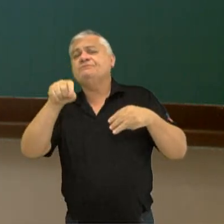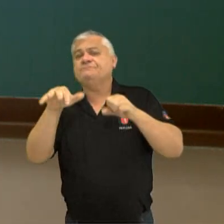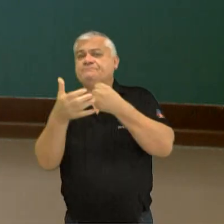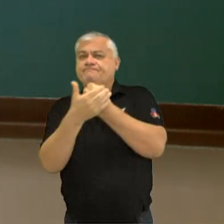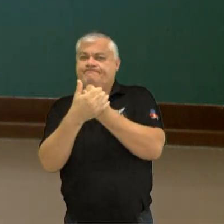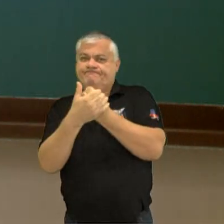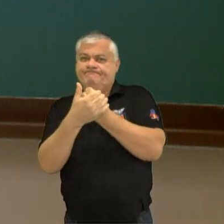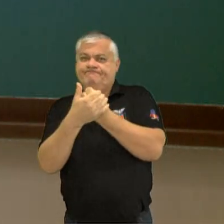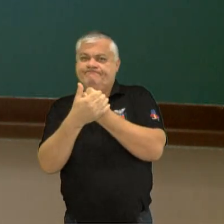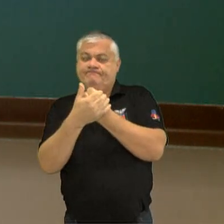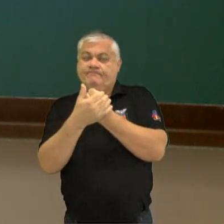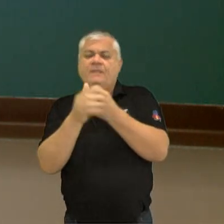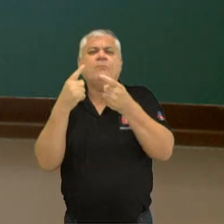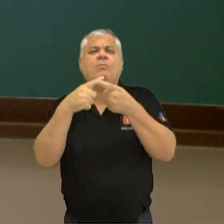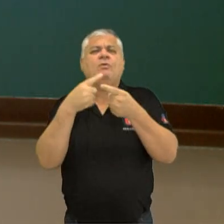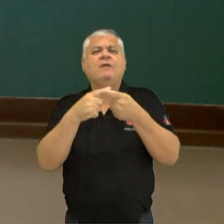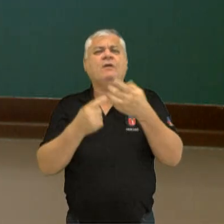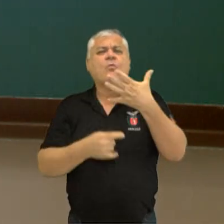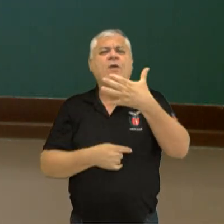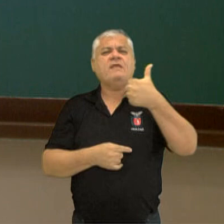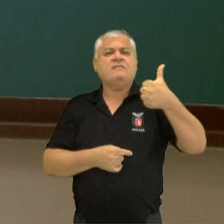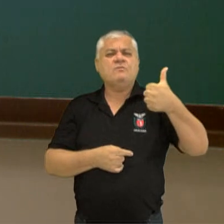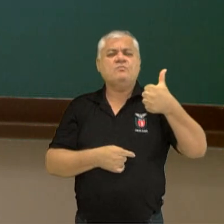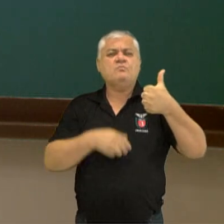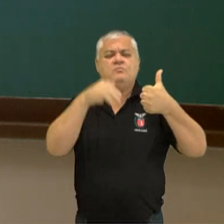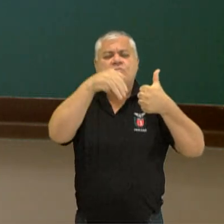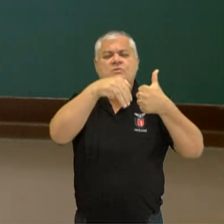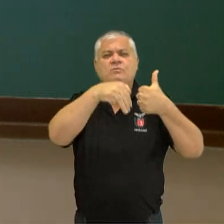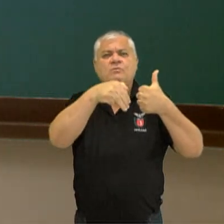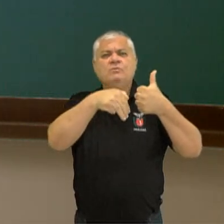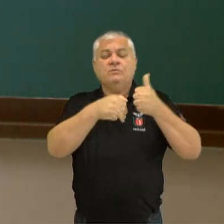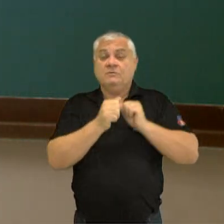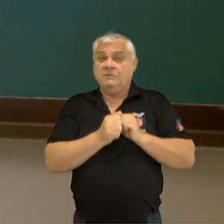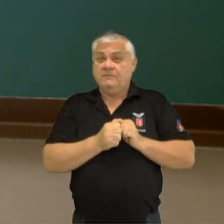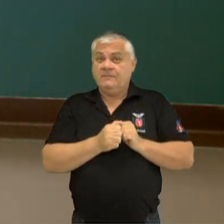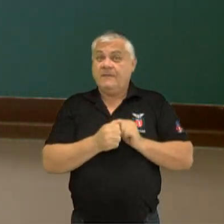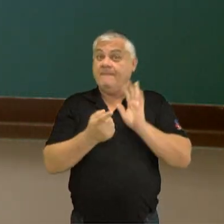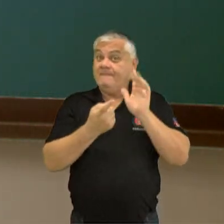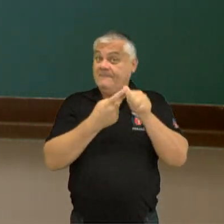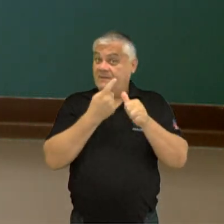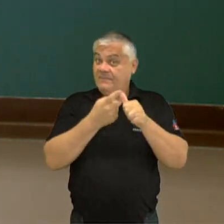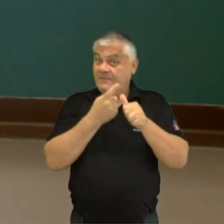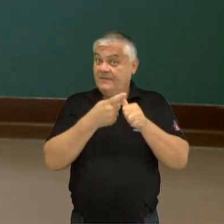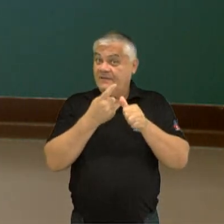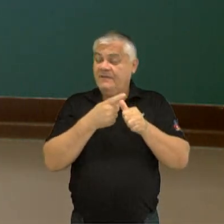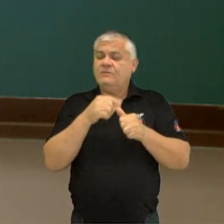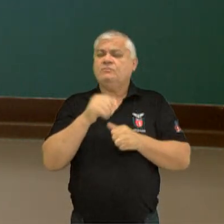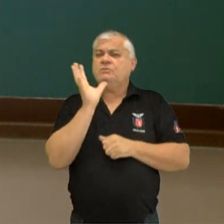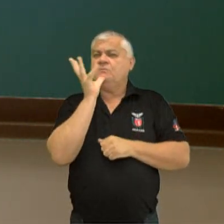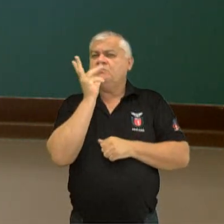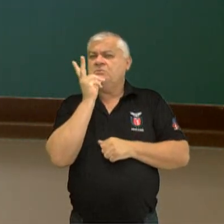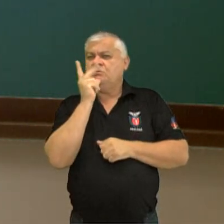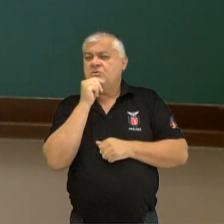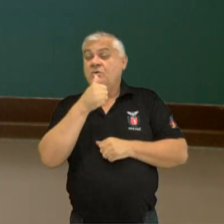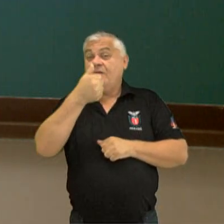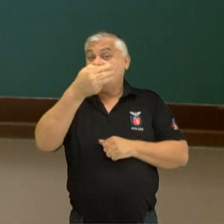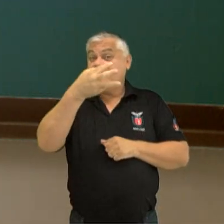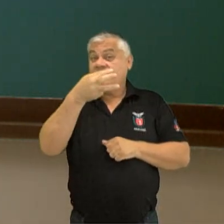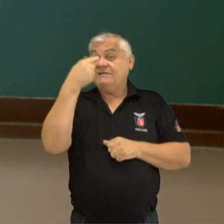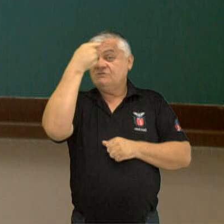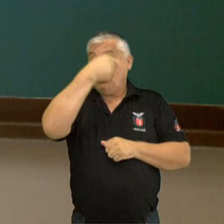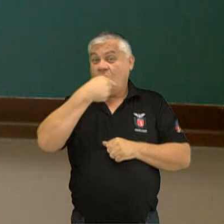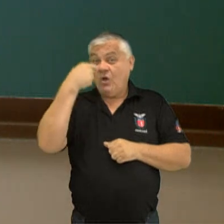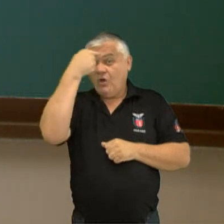eu quero saber quanto é 41 minutos? Porque na primeira medição, que foi a que eu li para vocês, eu tive uma duração do dia de 13